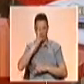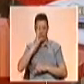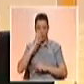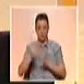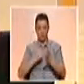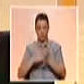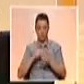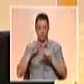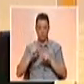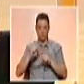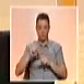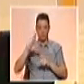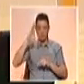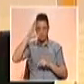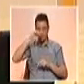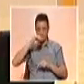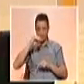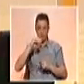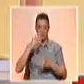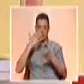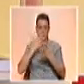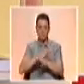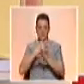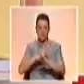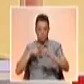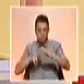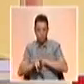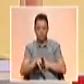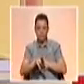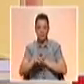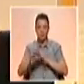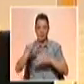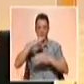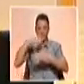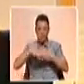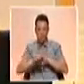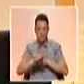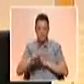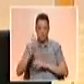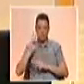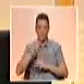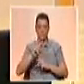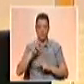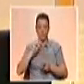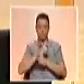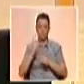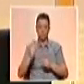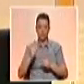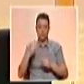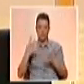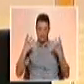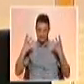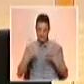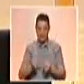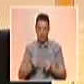momento em Espanha... Sim. Incêndios subterrâneos? Subterrâneos, é uma coisa que a pessoa nem consegue visualizar, porque o aquífero secou, é uma